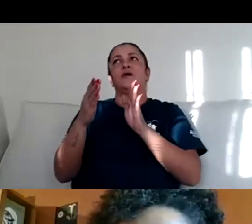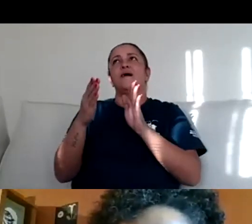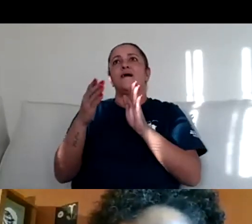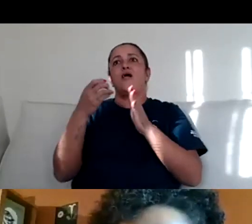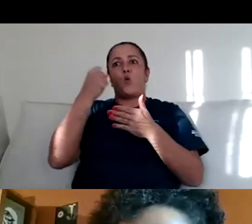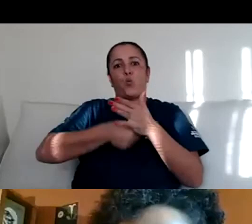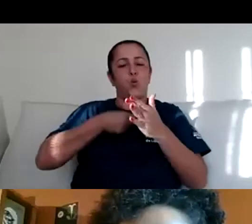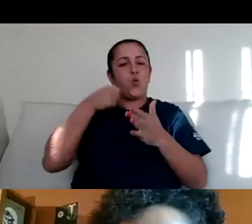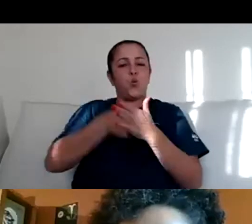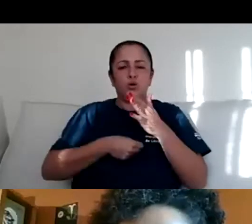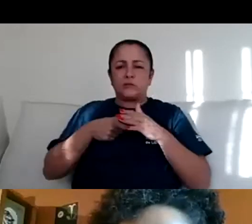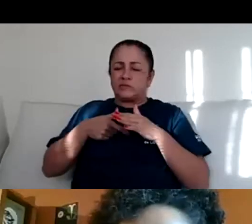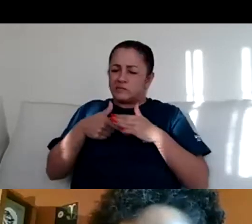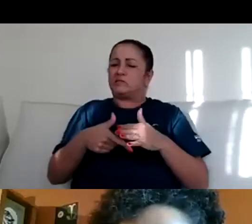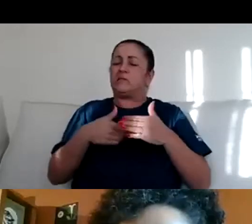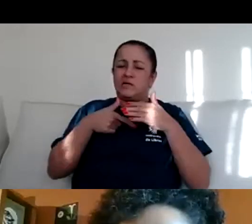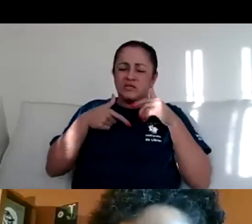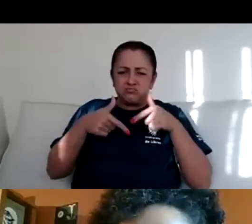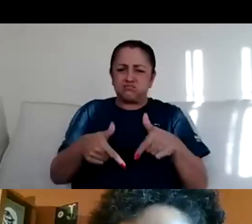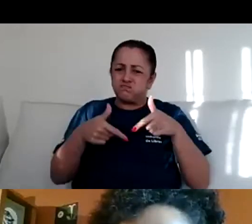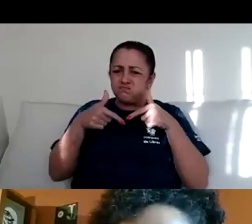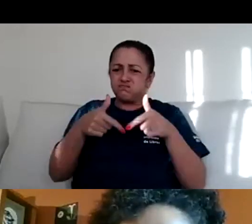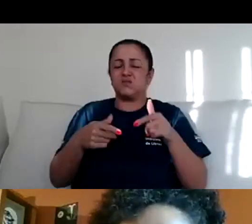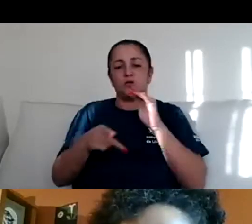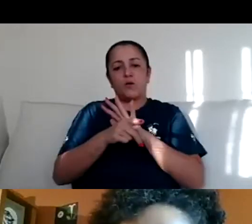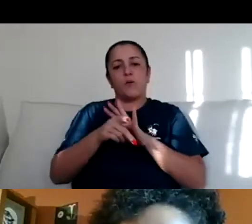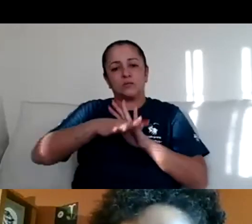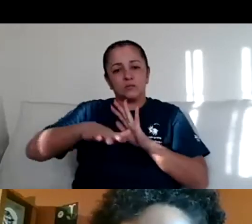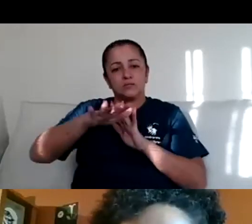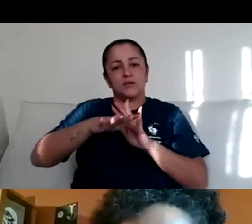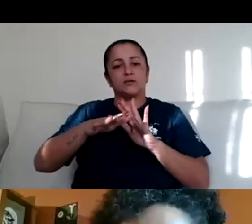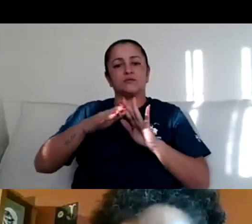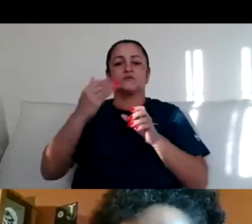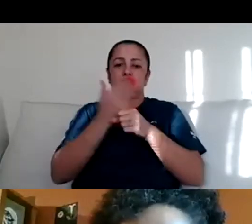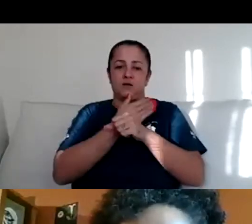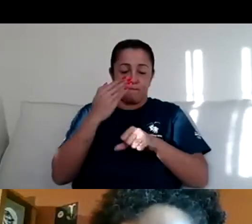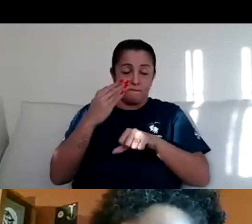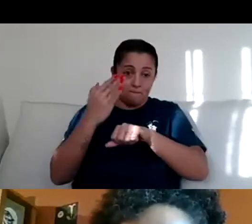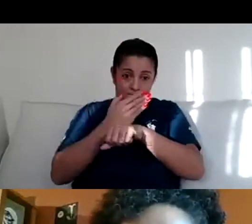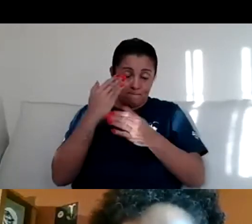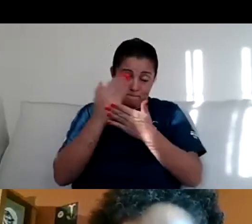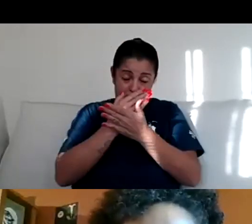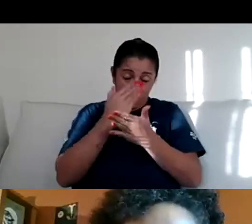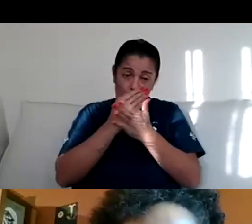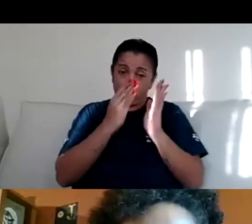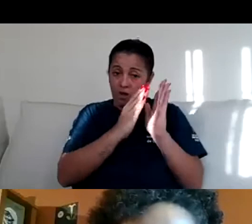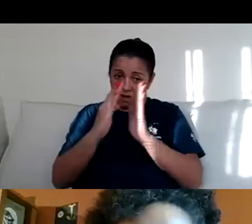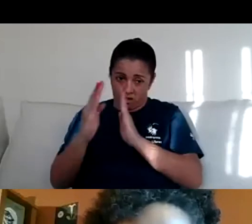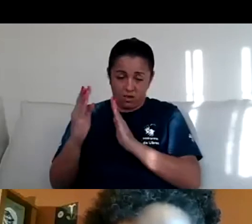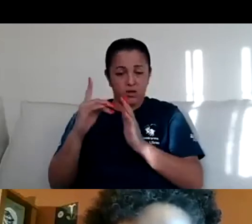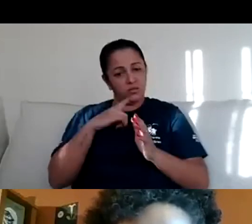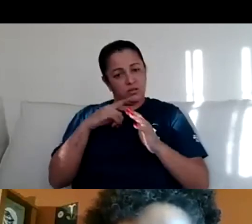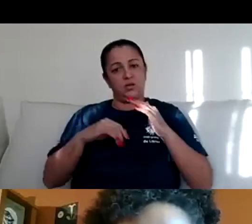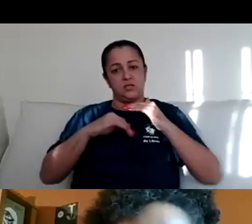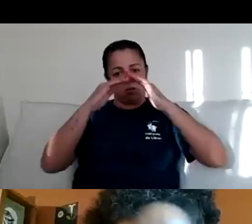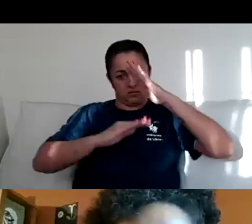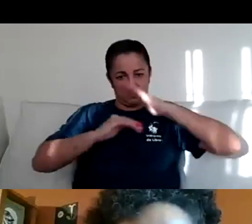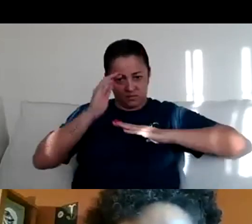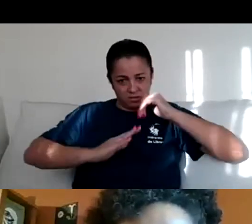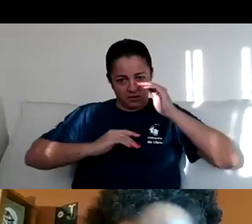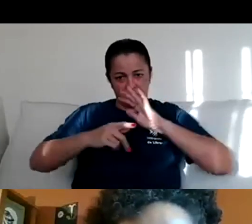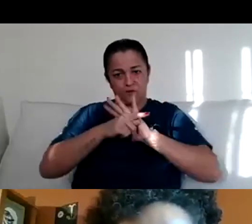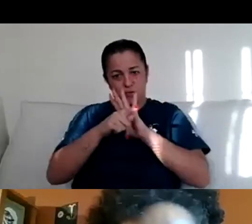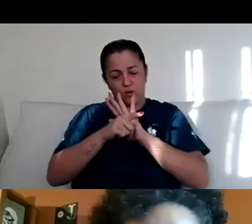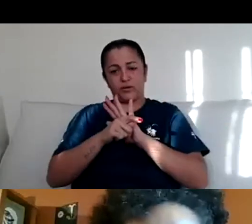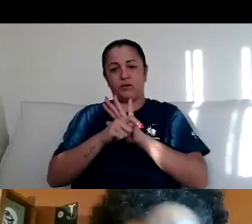reivindicando esse espaço da biblioteca, né? A gente ter que dizer que as autoras, que obras de autoras negras